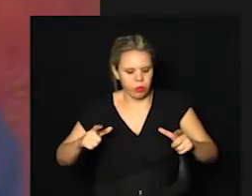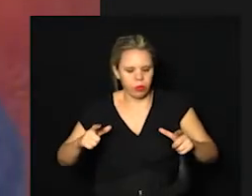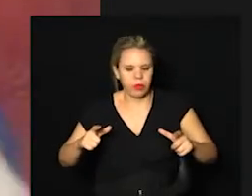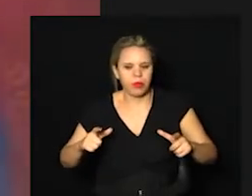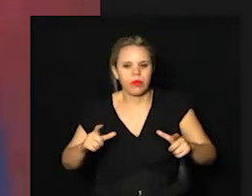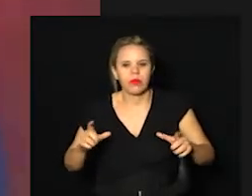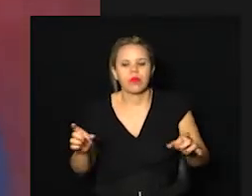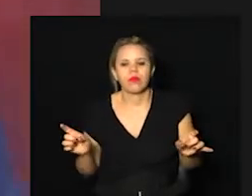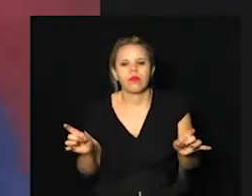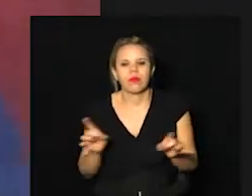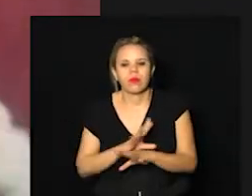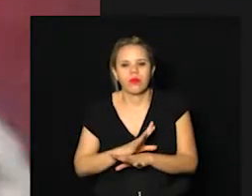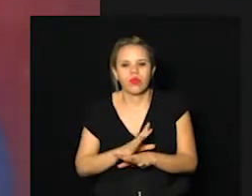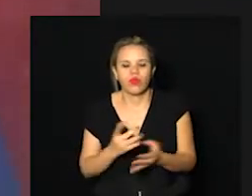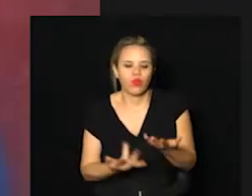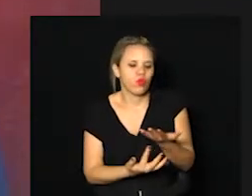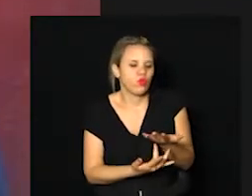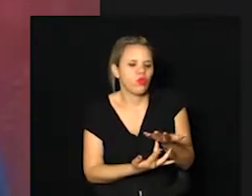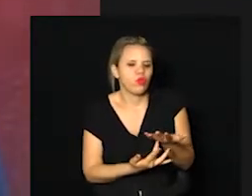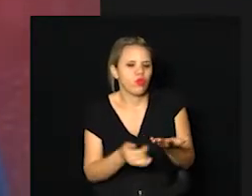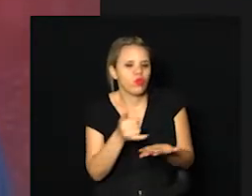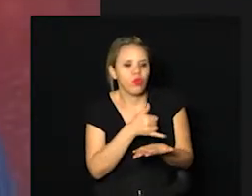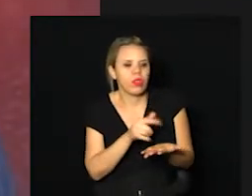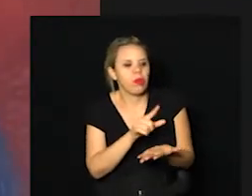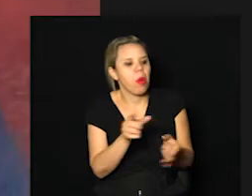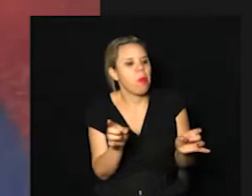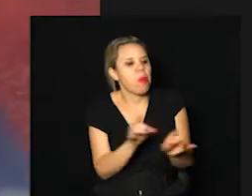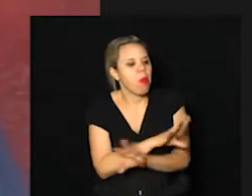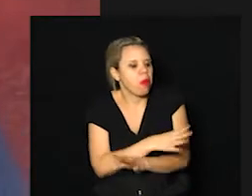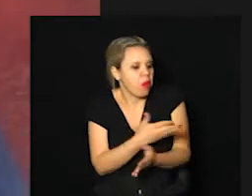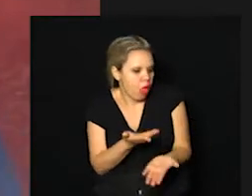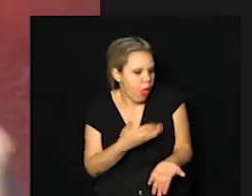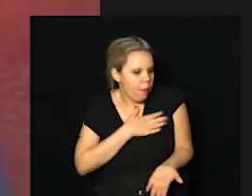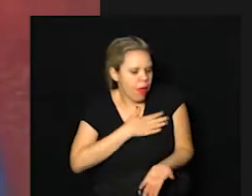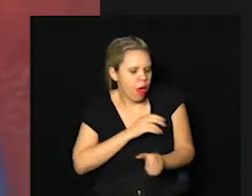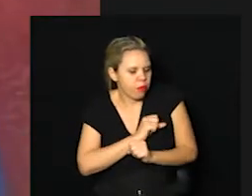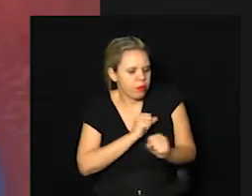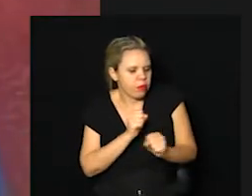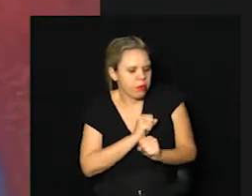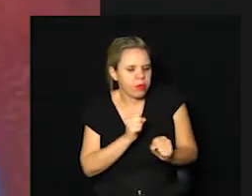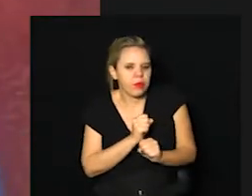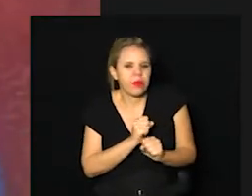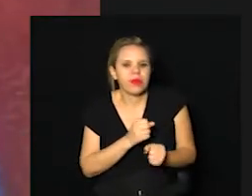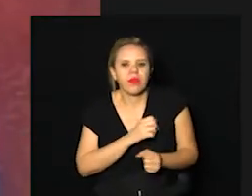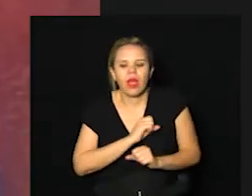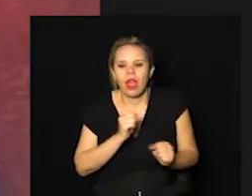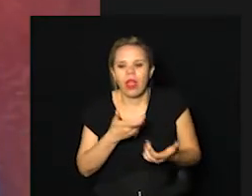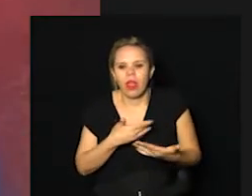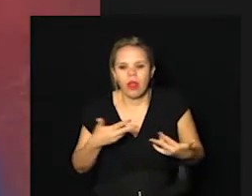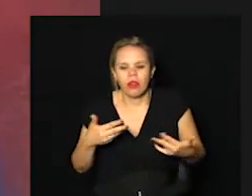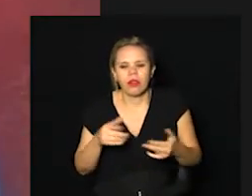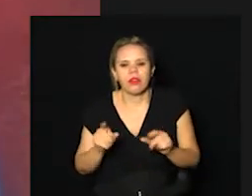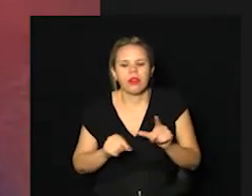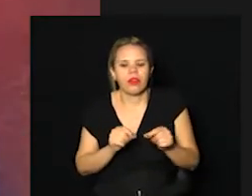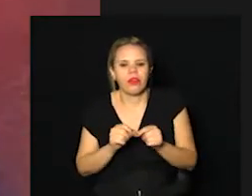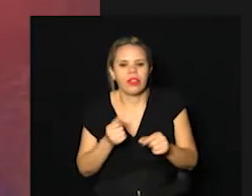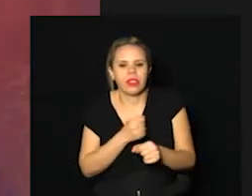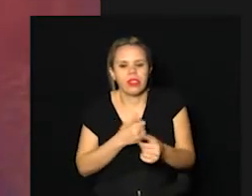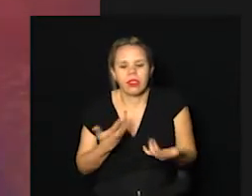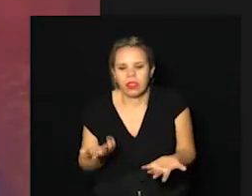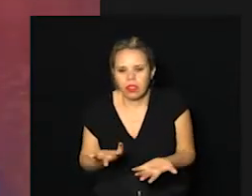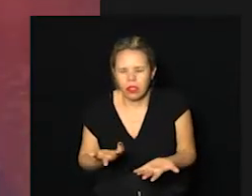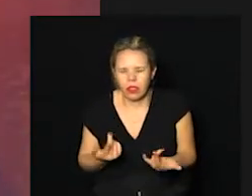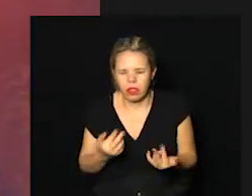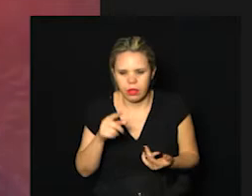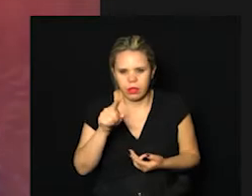aí dali ou numa frigideira ela já sai pronto? São as minhas receitas preferidas. Eu amo esse tipo de receita. E